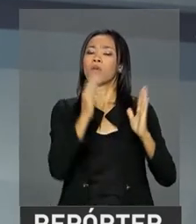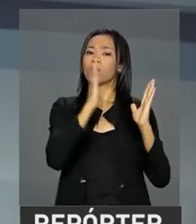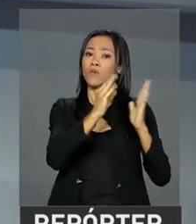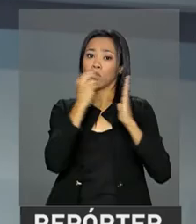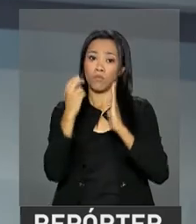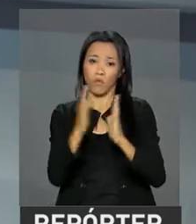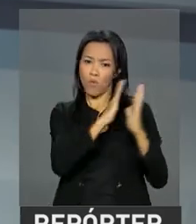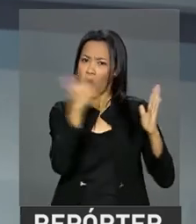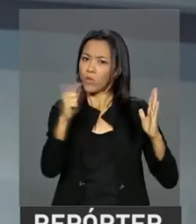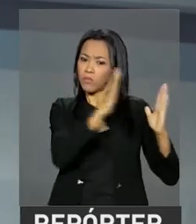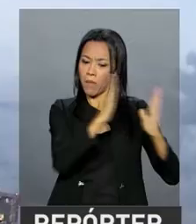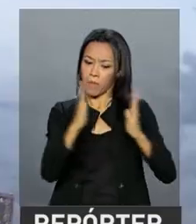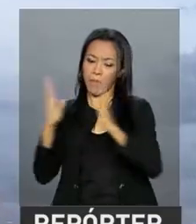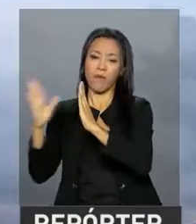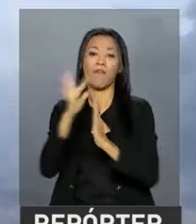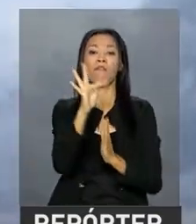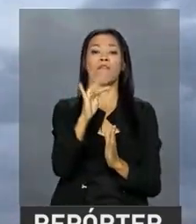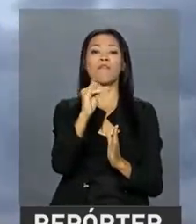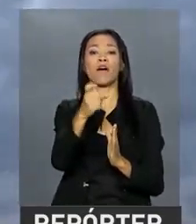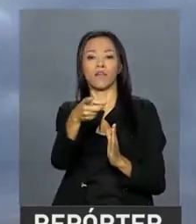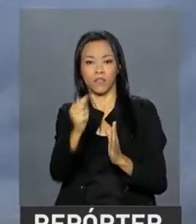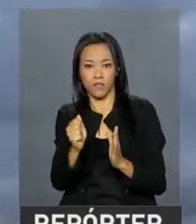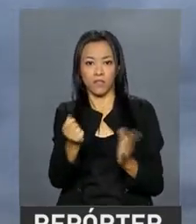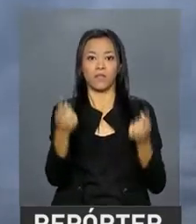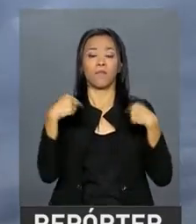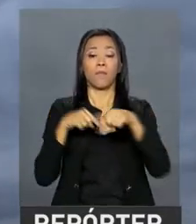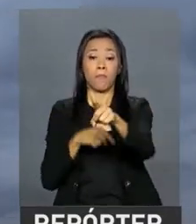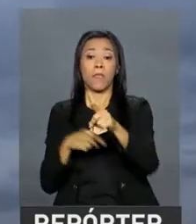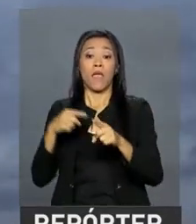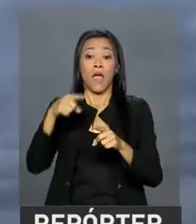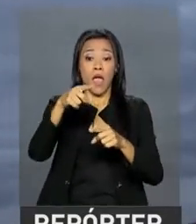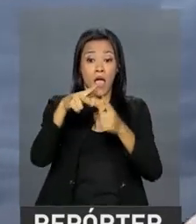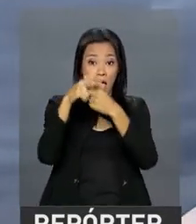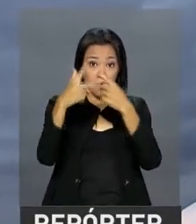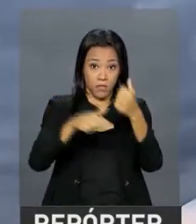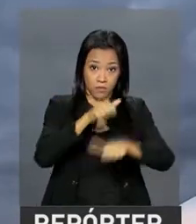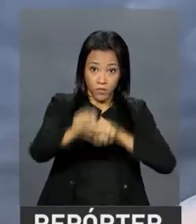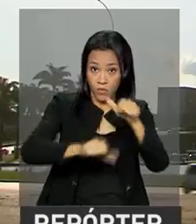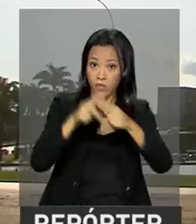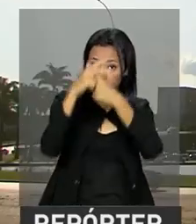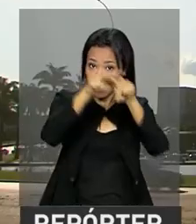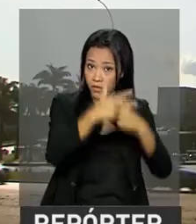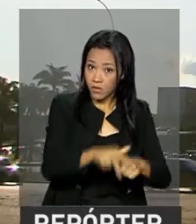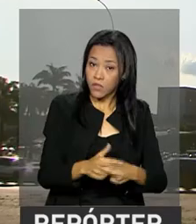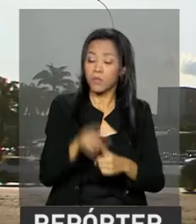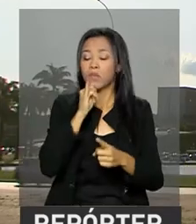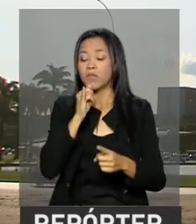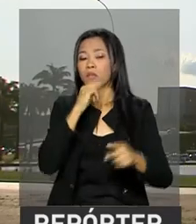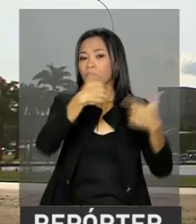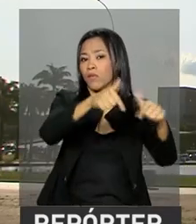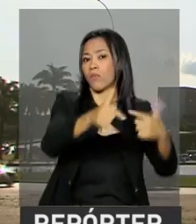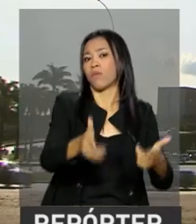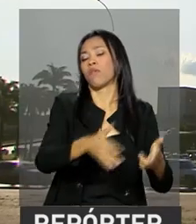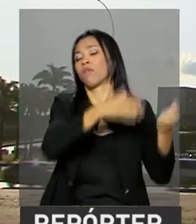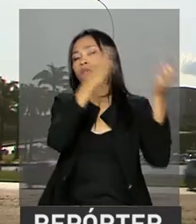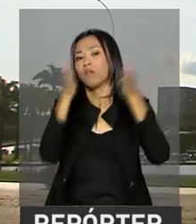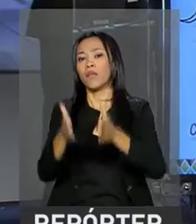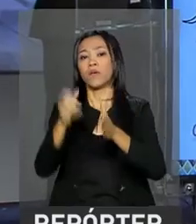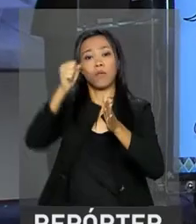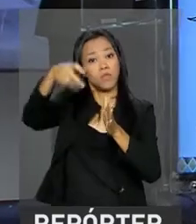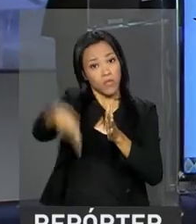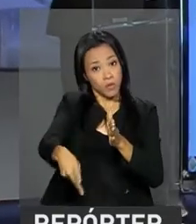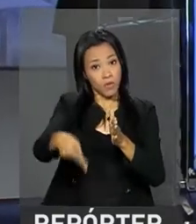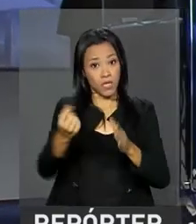440 mil unidades. As reformas em tramitação no Congresso, como a modernização trabalhista e a reforma